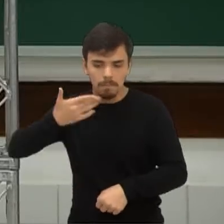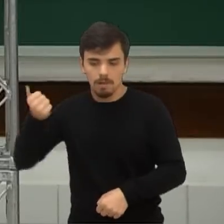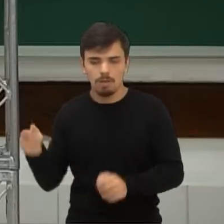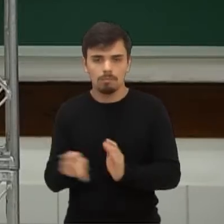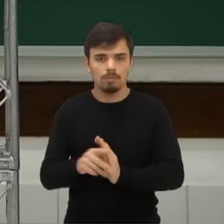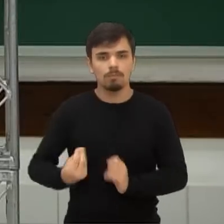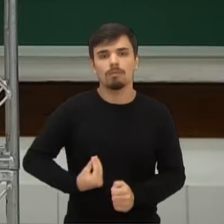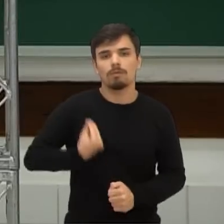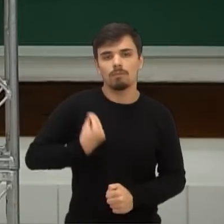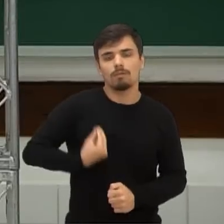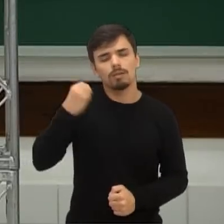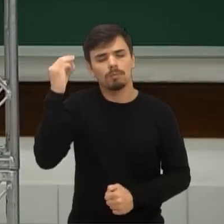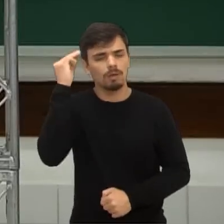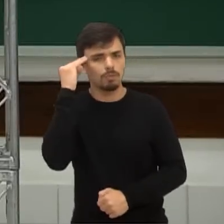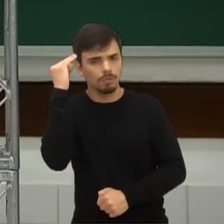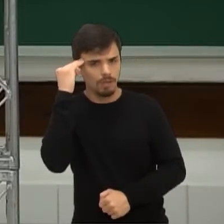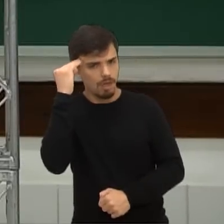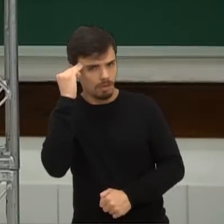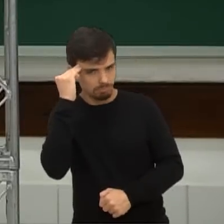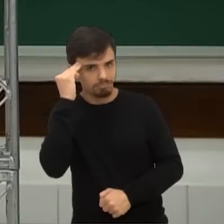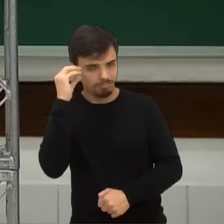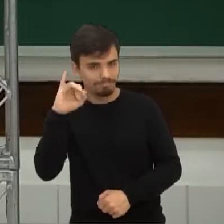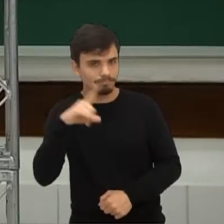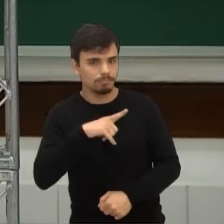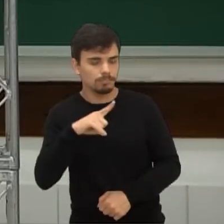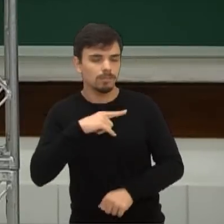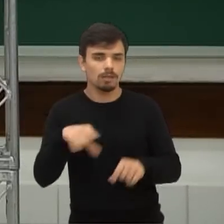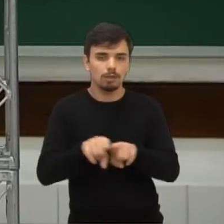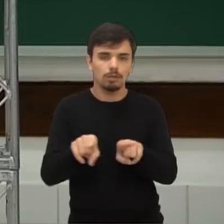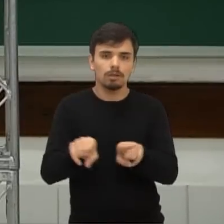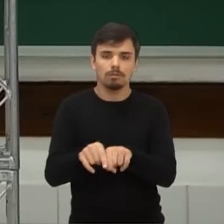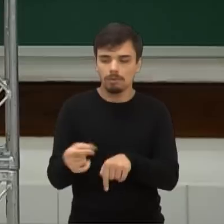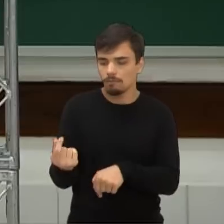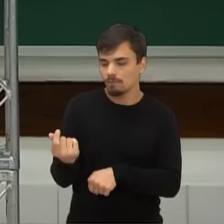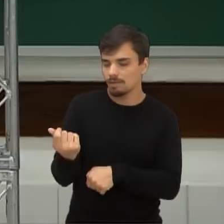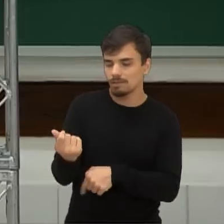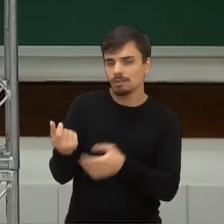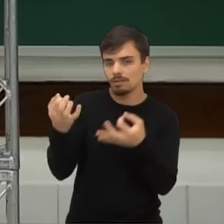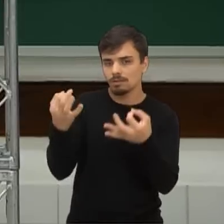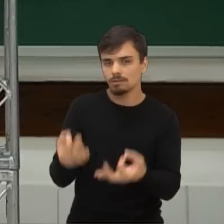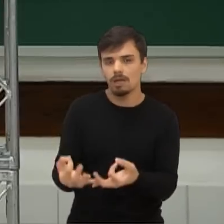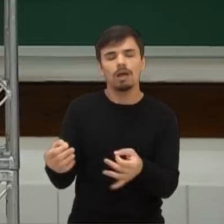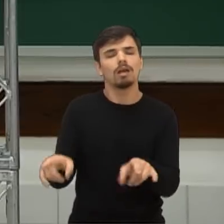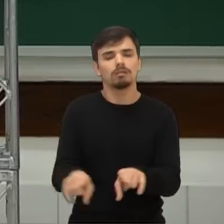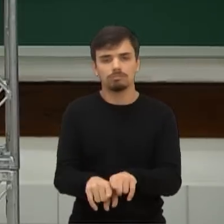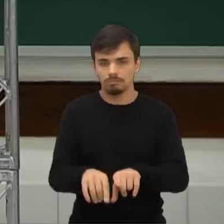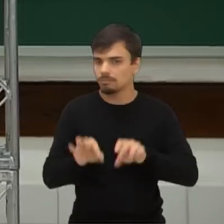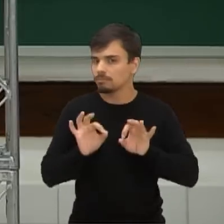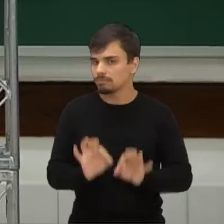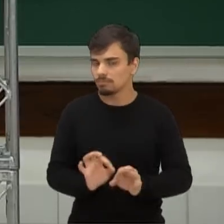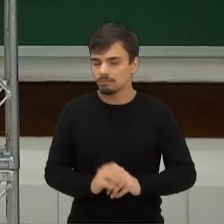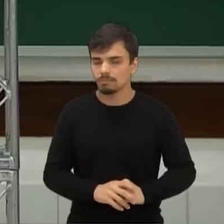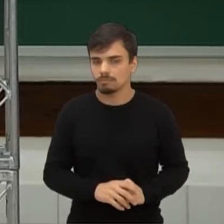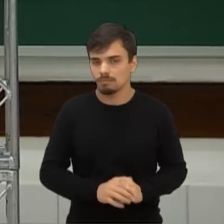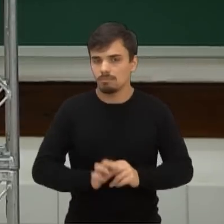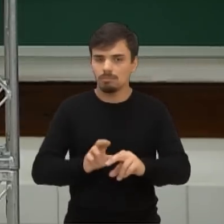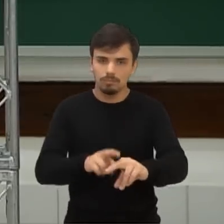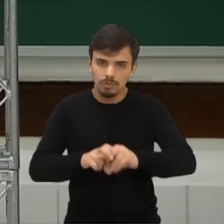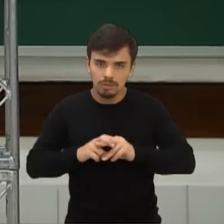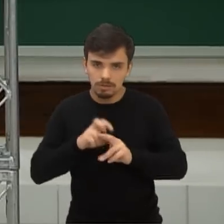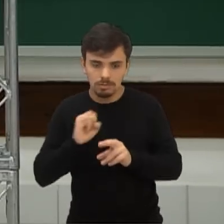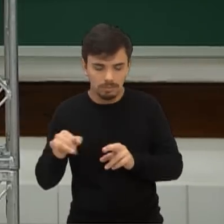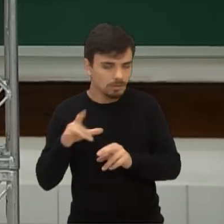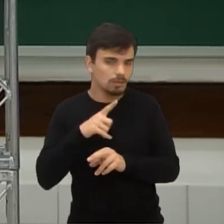né? Em termos de maturidade, em termos de estabilização financeira, enfim. Então, no caso da